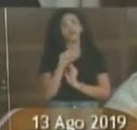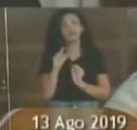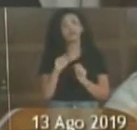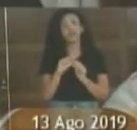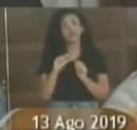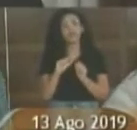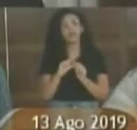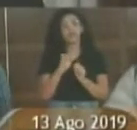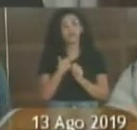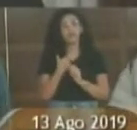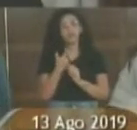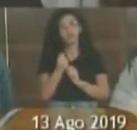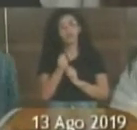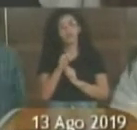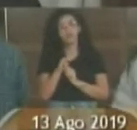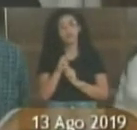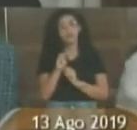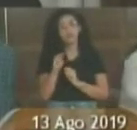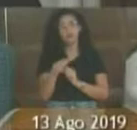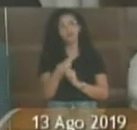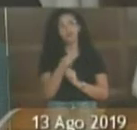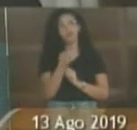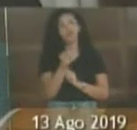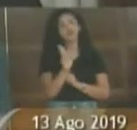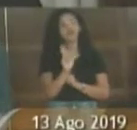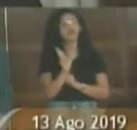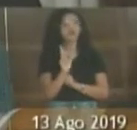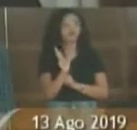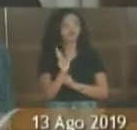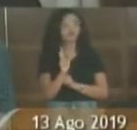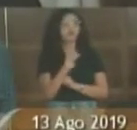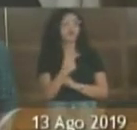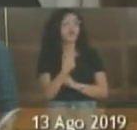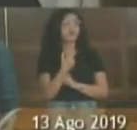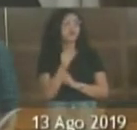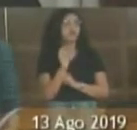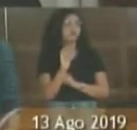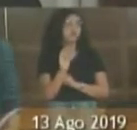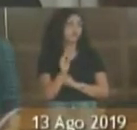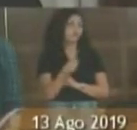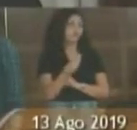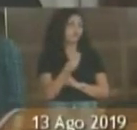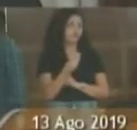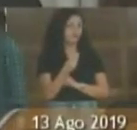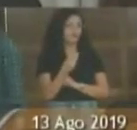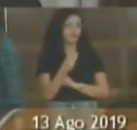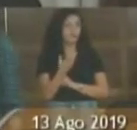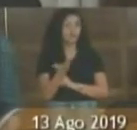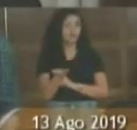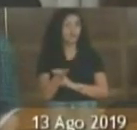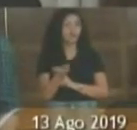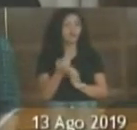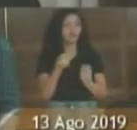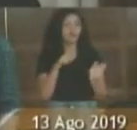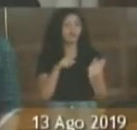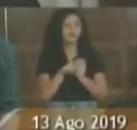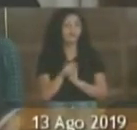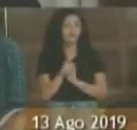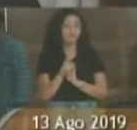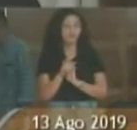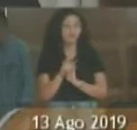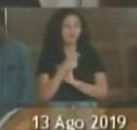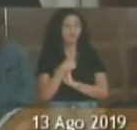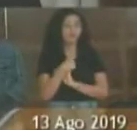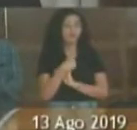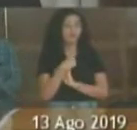com 20 milhões de reais? 20 milhões de reais. Essa pergunta